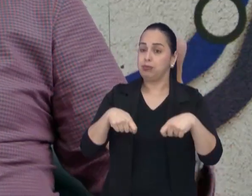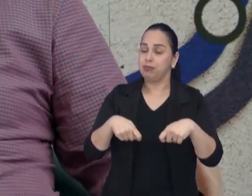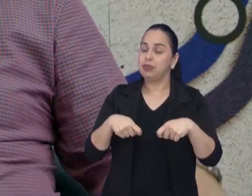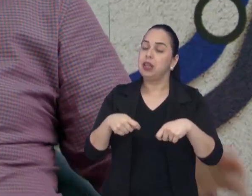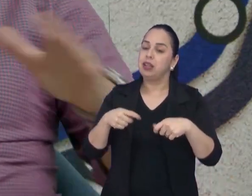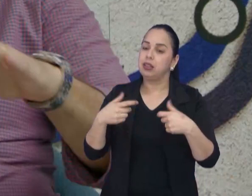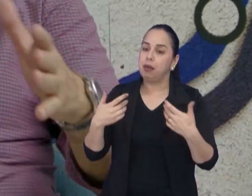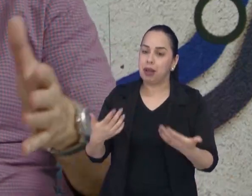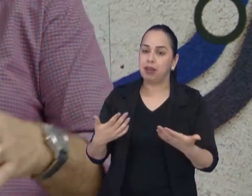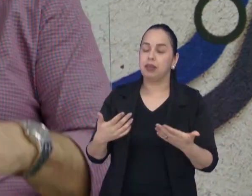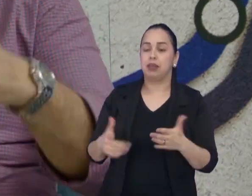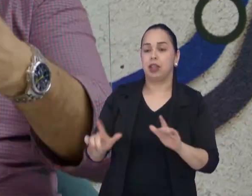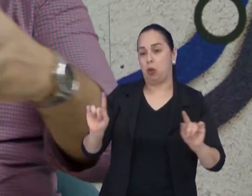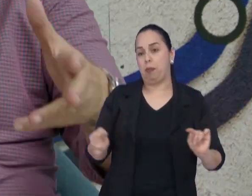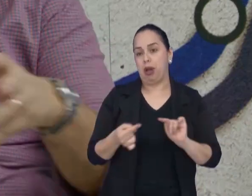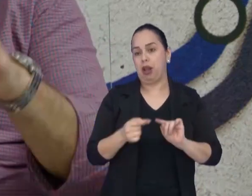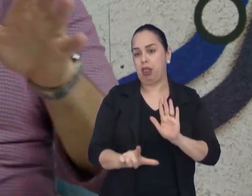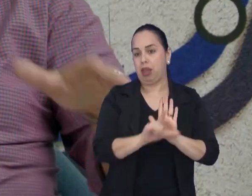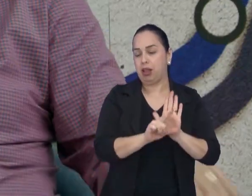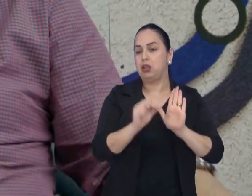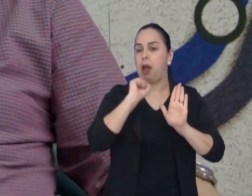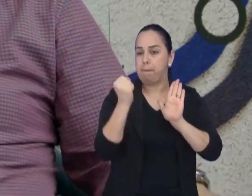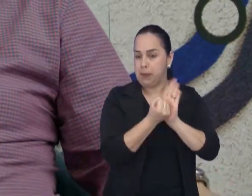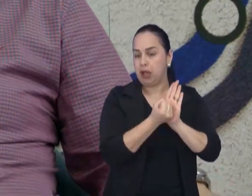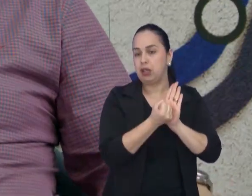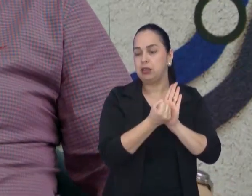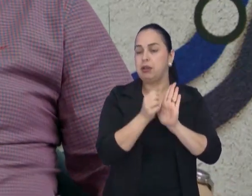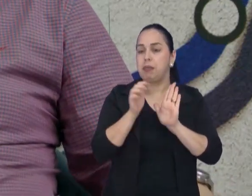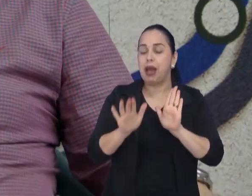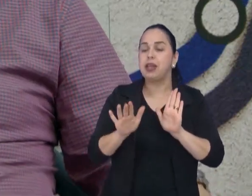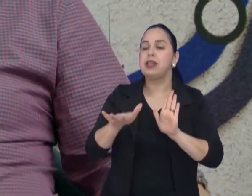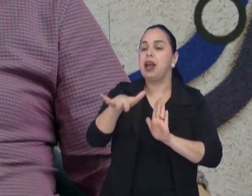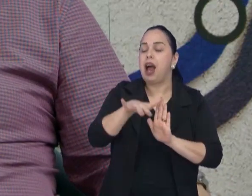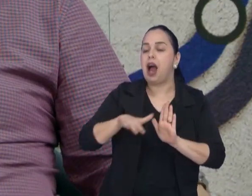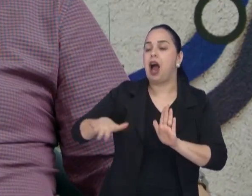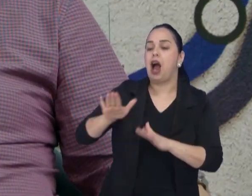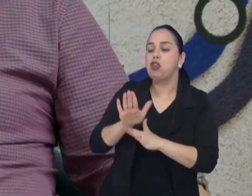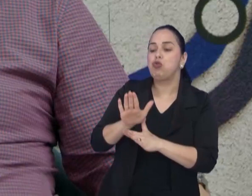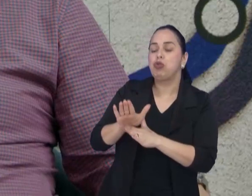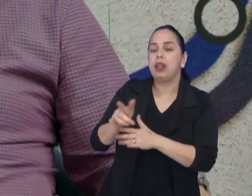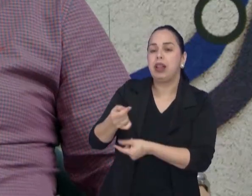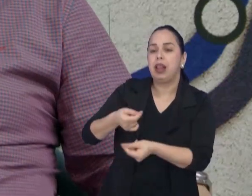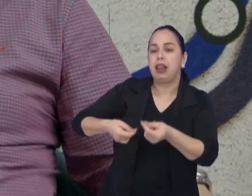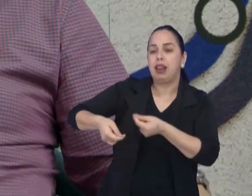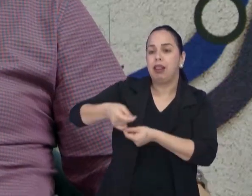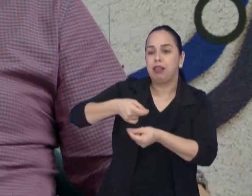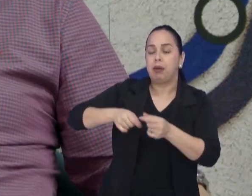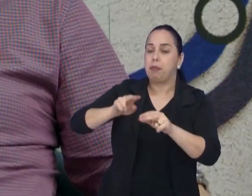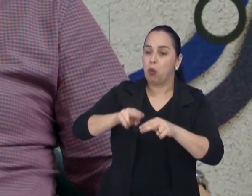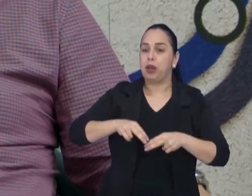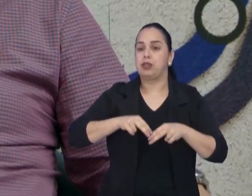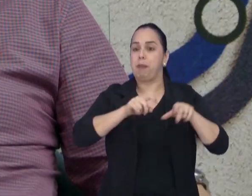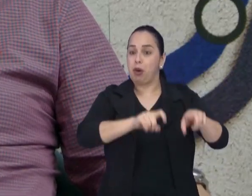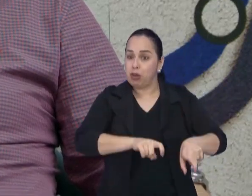claro, dentro da legislação, com os selos normais e tal, mas ele vem para ajudar na festa junina. E o produtor rural, sim, ele